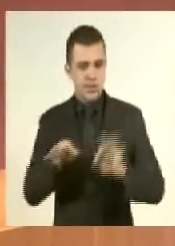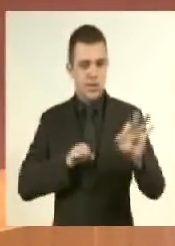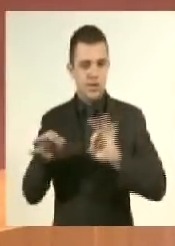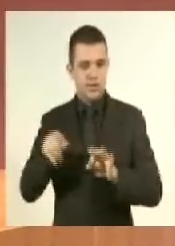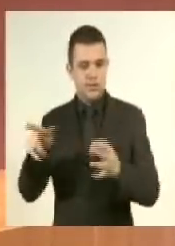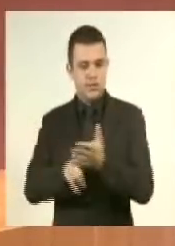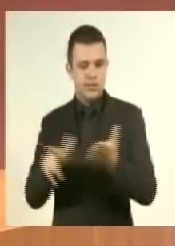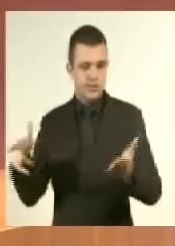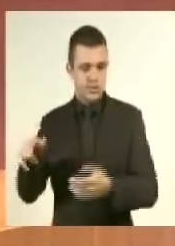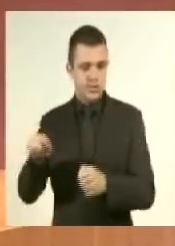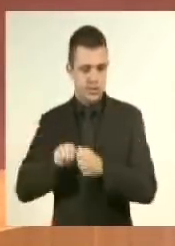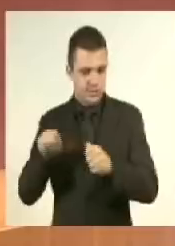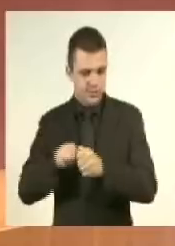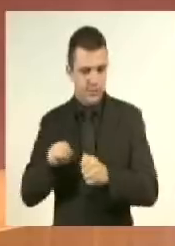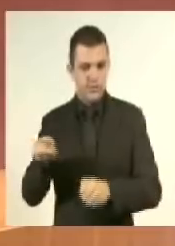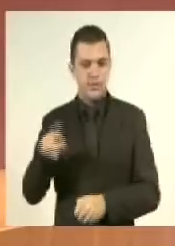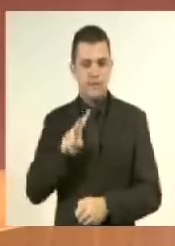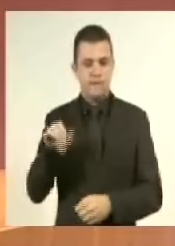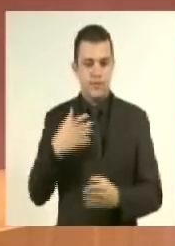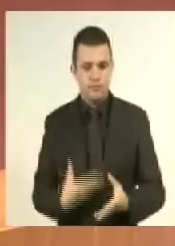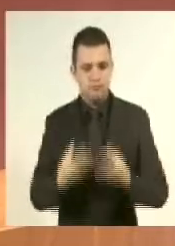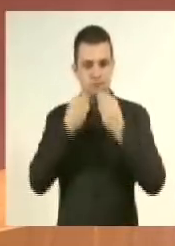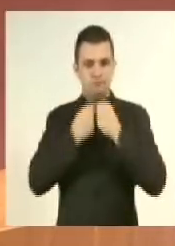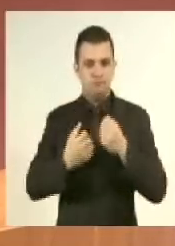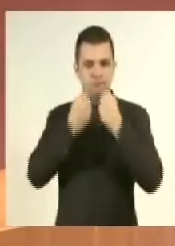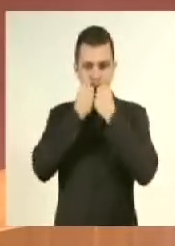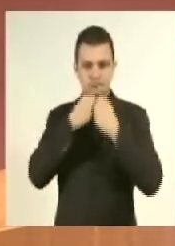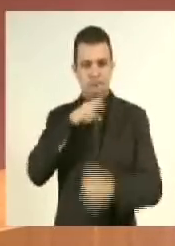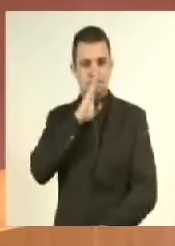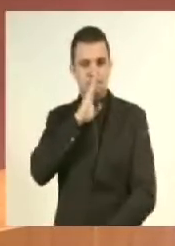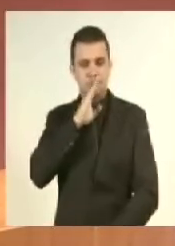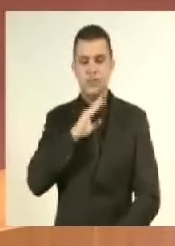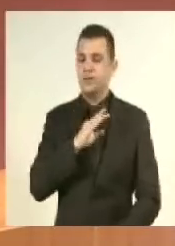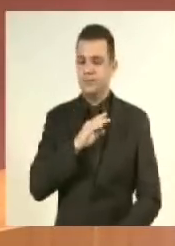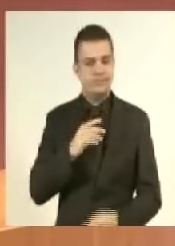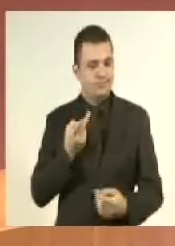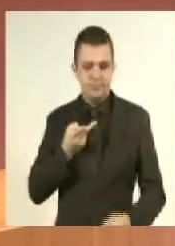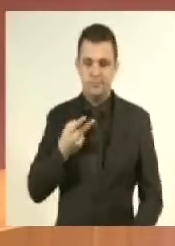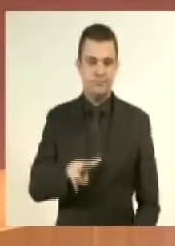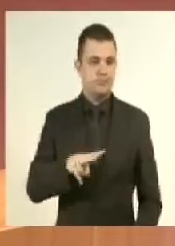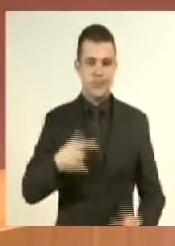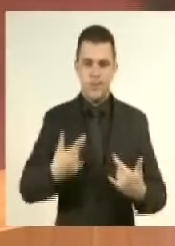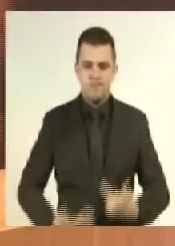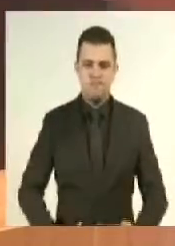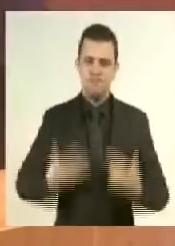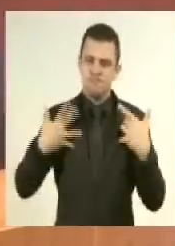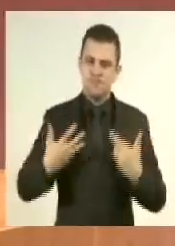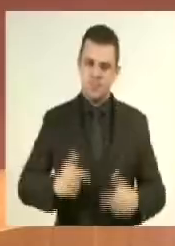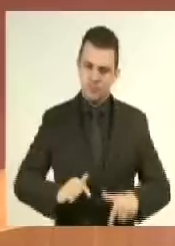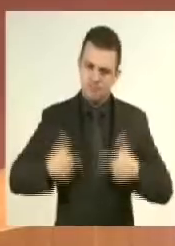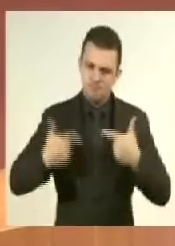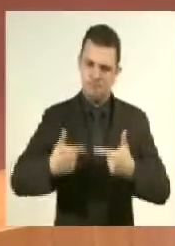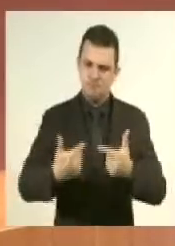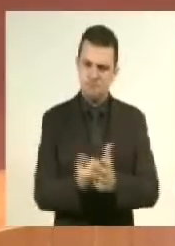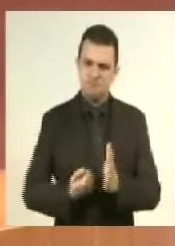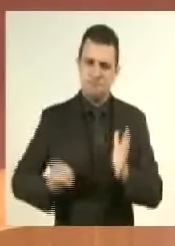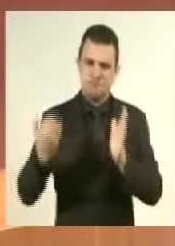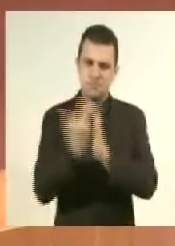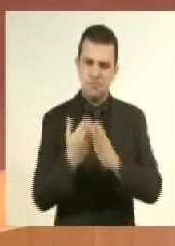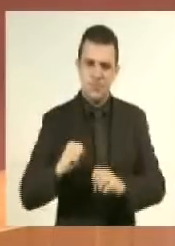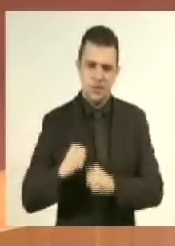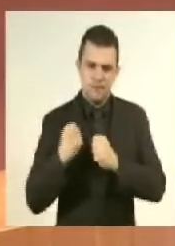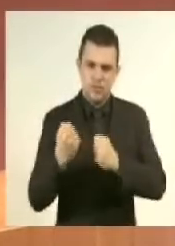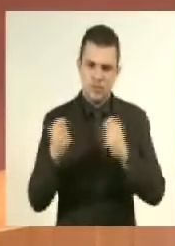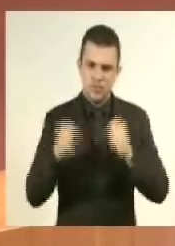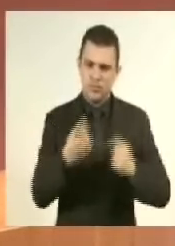isso pode me fazer calar, pelo contrário, isso me dá mais ânimo, mais força para trabalhar contra ele, porque mostra mais